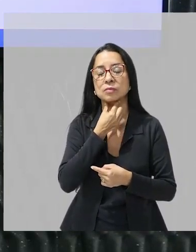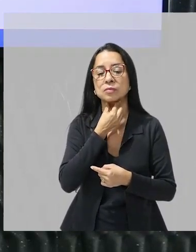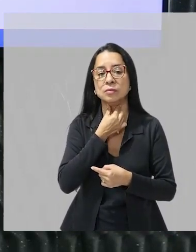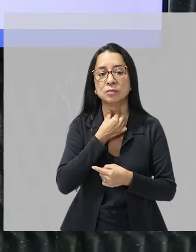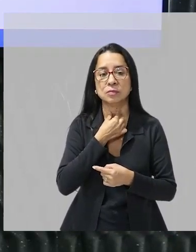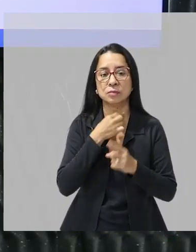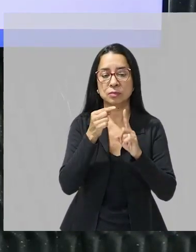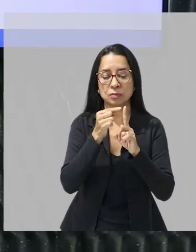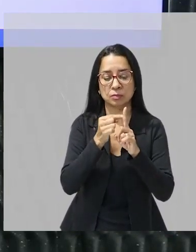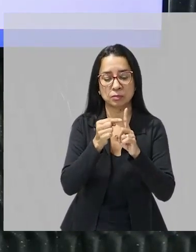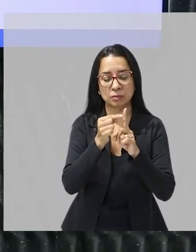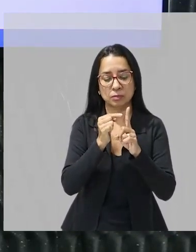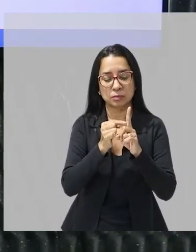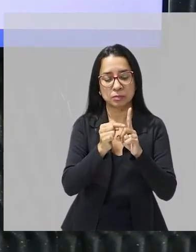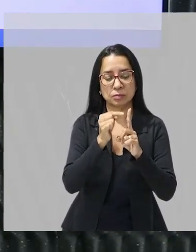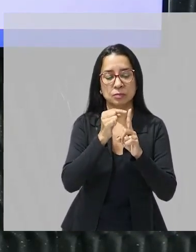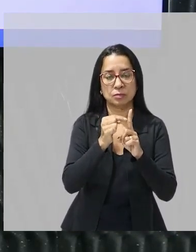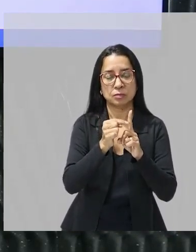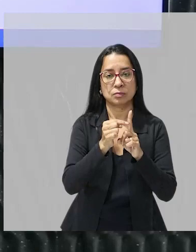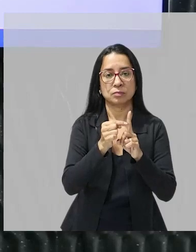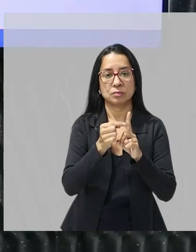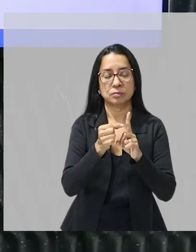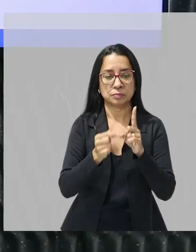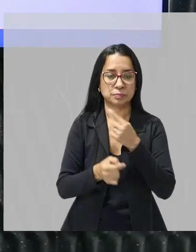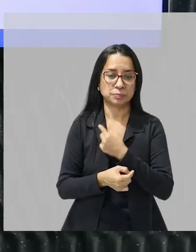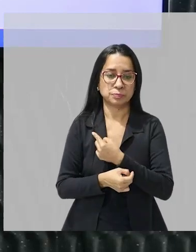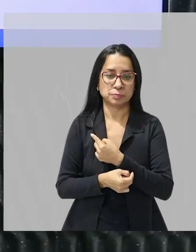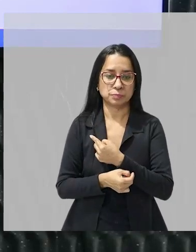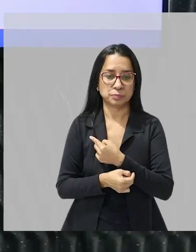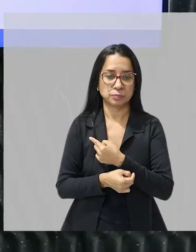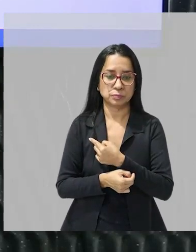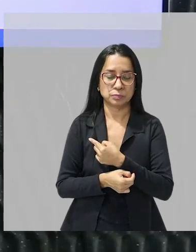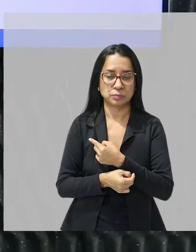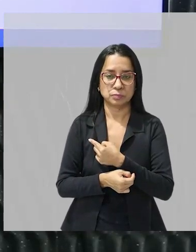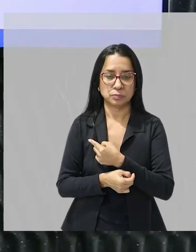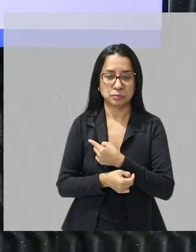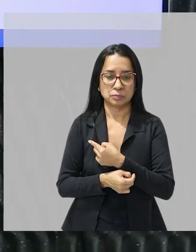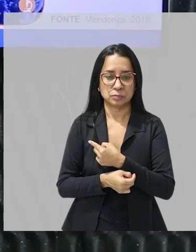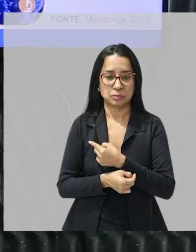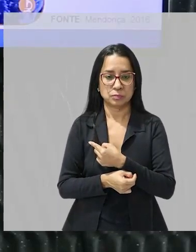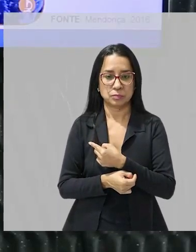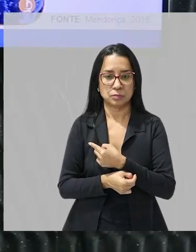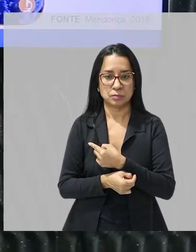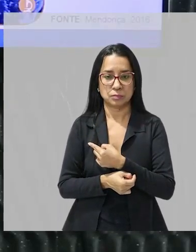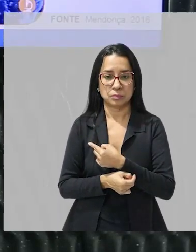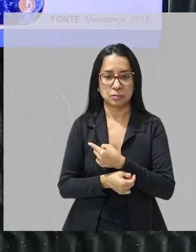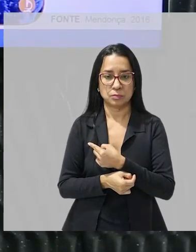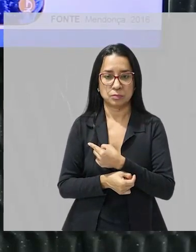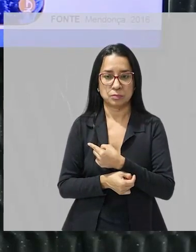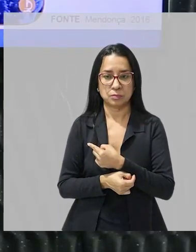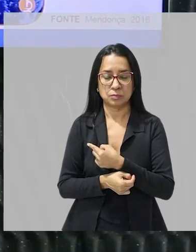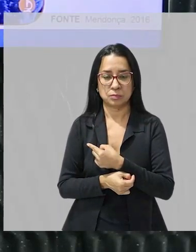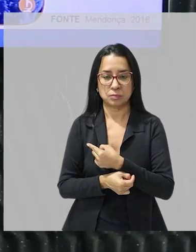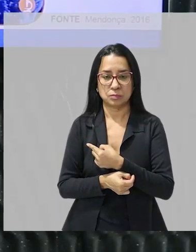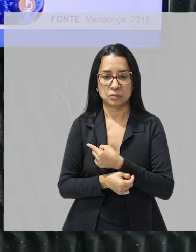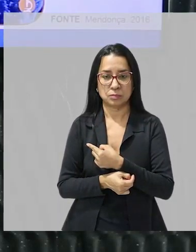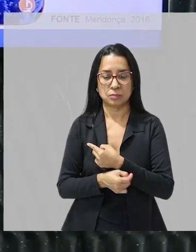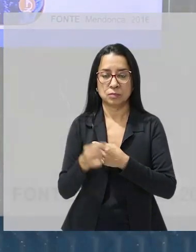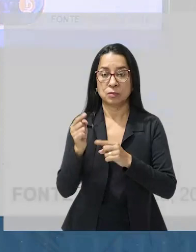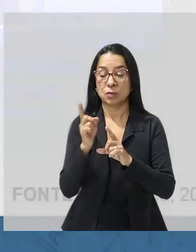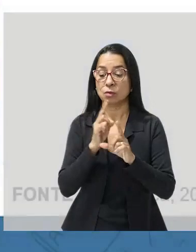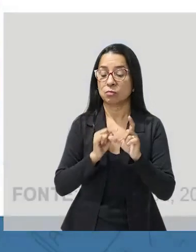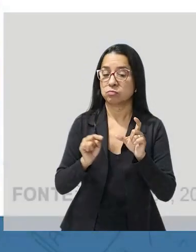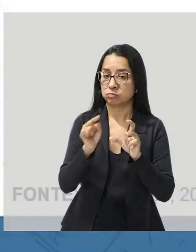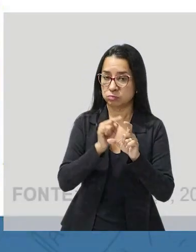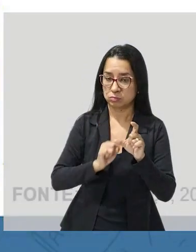cheio de anéis cartilaginosos, né? Anéis feitos de cartilagem. Lá no interior da traqueia,